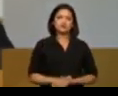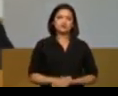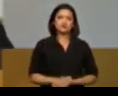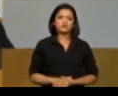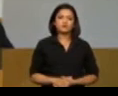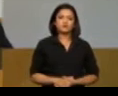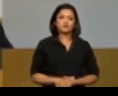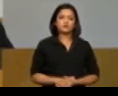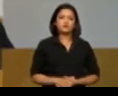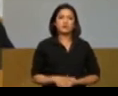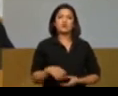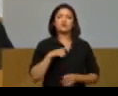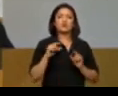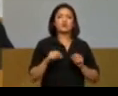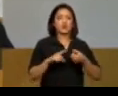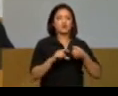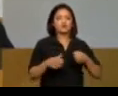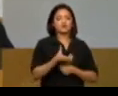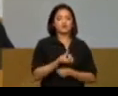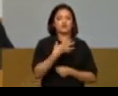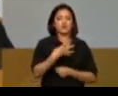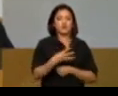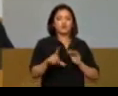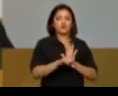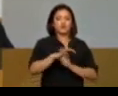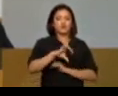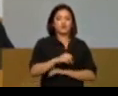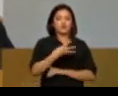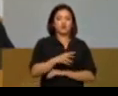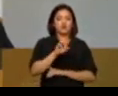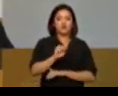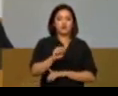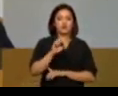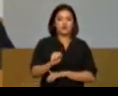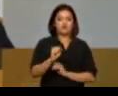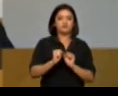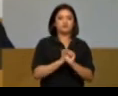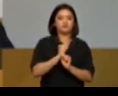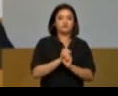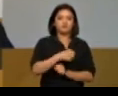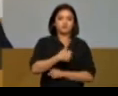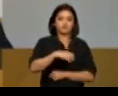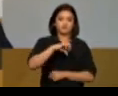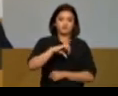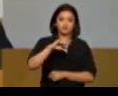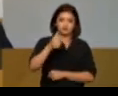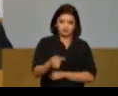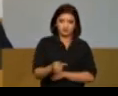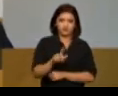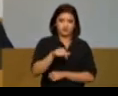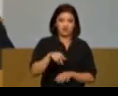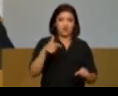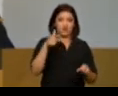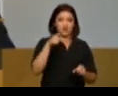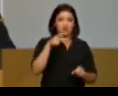ademais, que o artigo 64 da Lei 9.478, de 1997, a Lei do Petróleo,